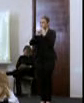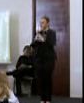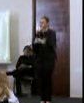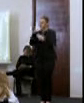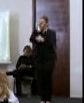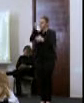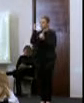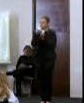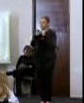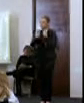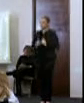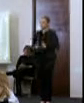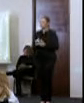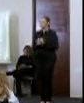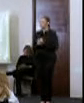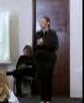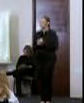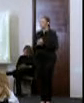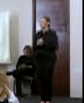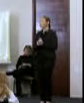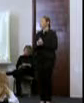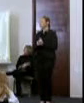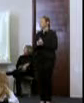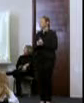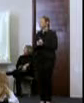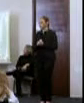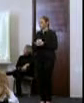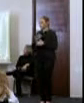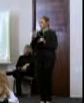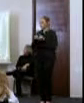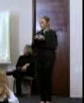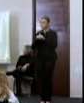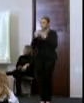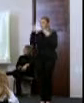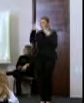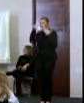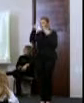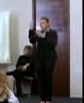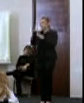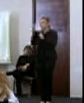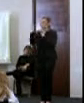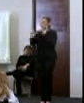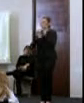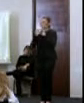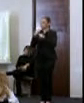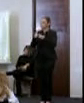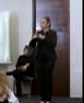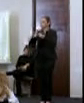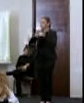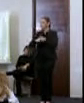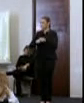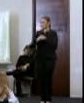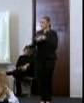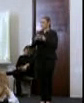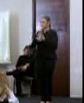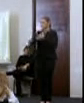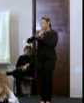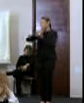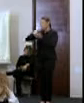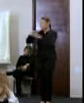as pessoas com deficiência, e especialmente agradecer a nossa parceria e as